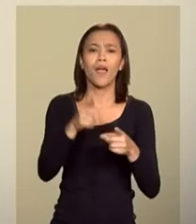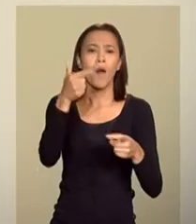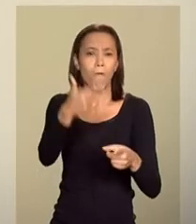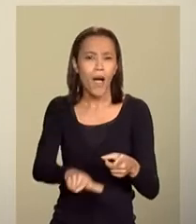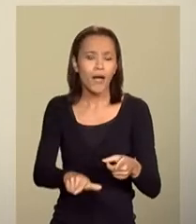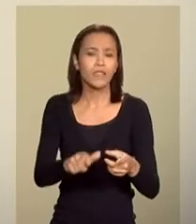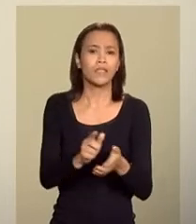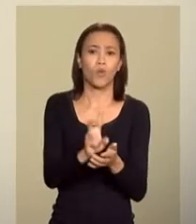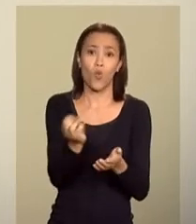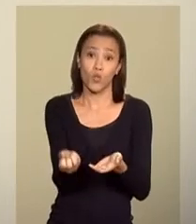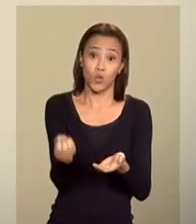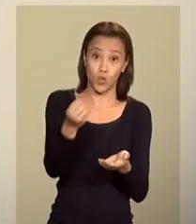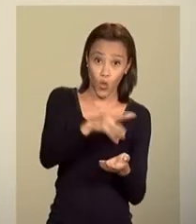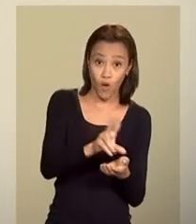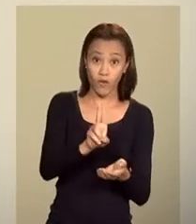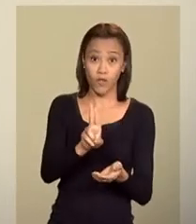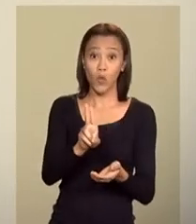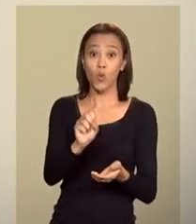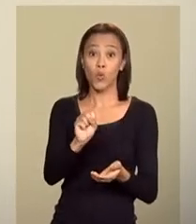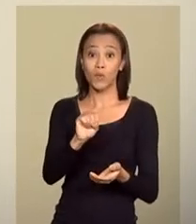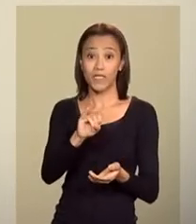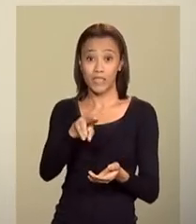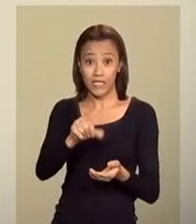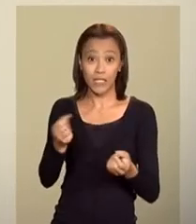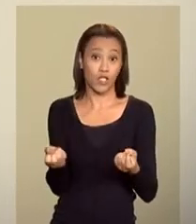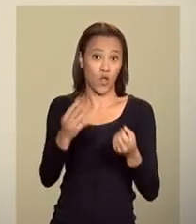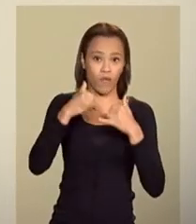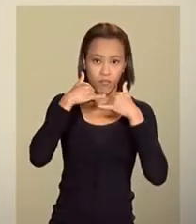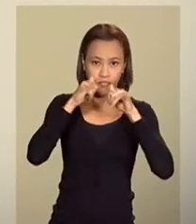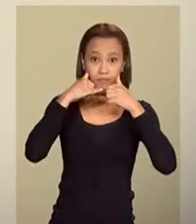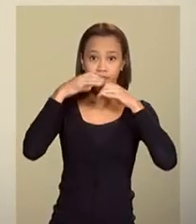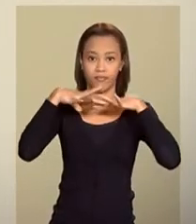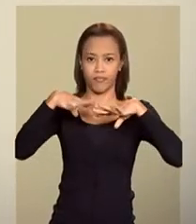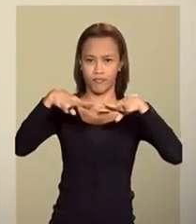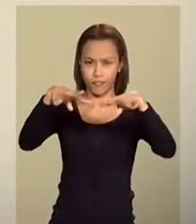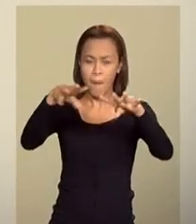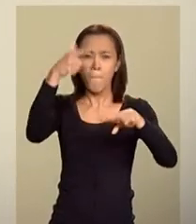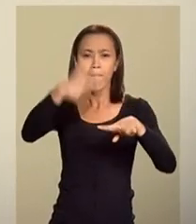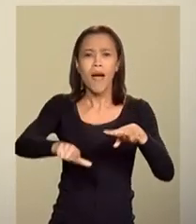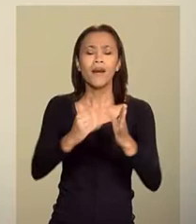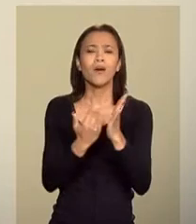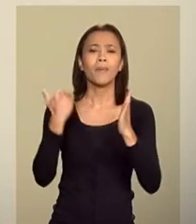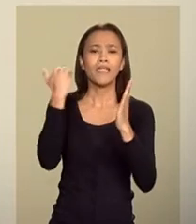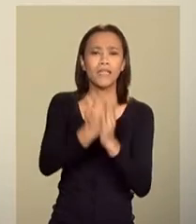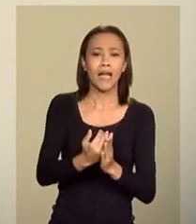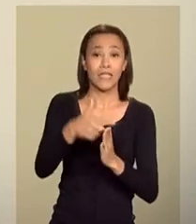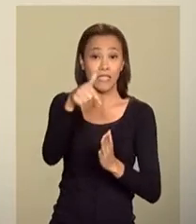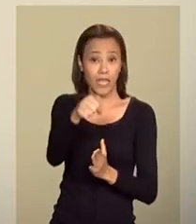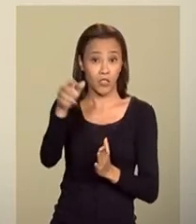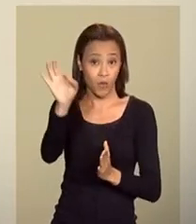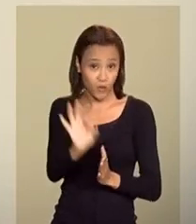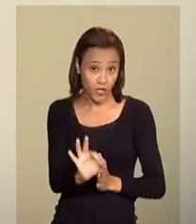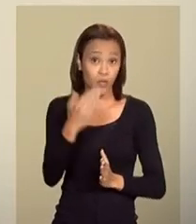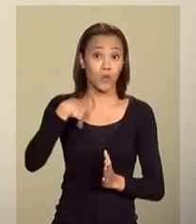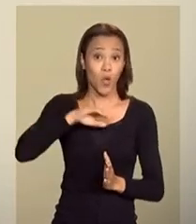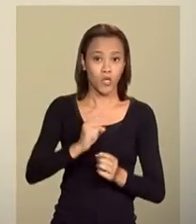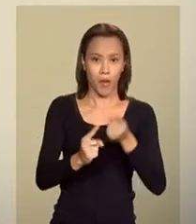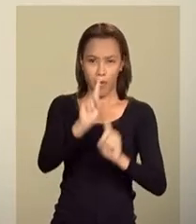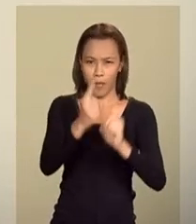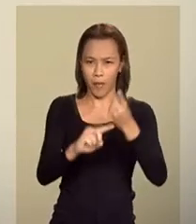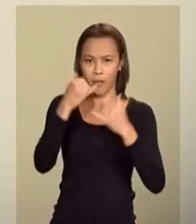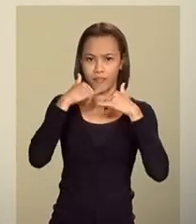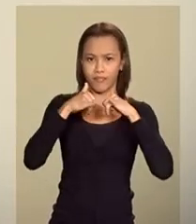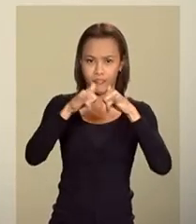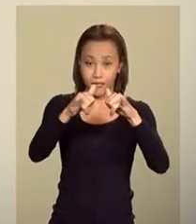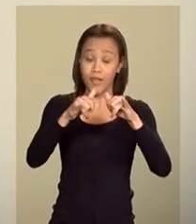entrada em operação de novas usinas e linhas de transmissão Vamos aumentar em mais de sete porcento Nossa produção de